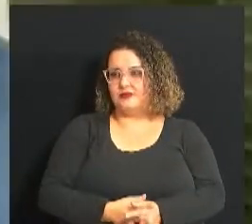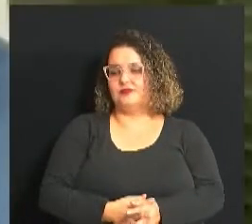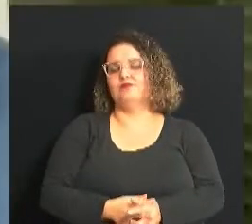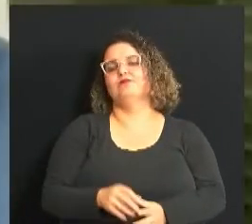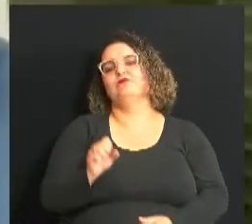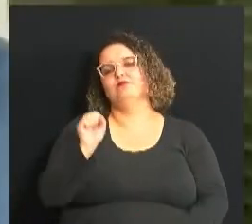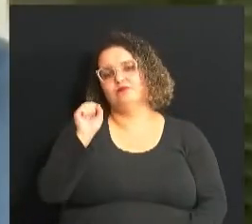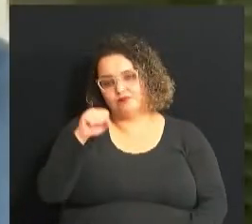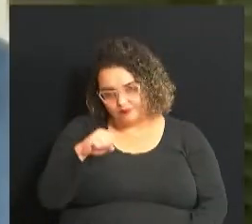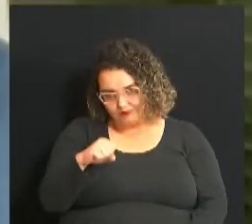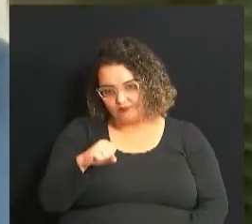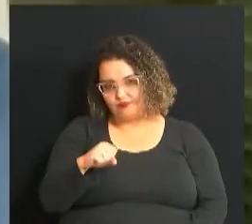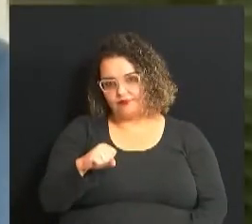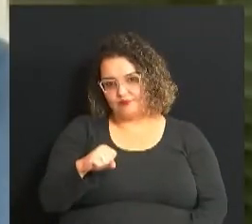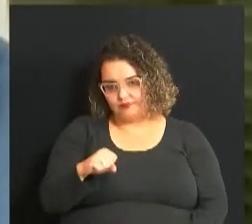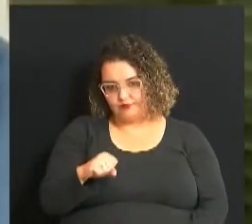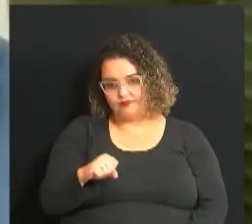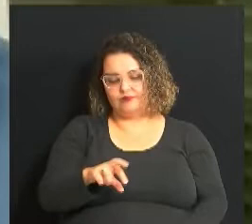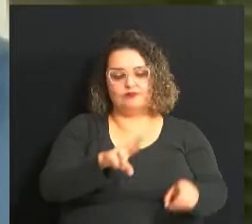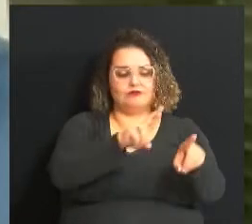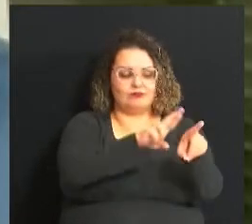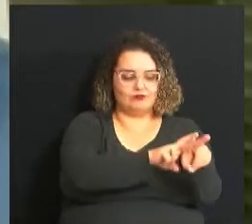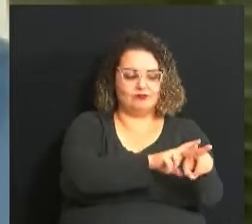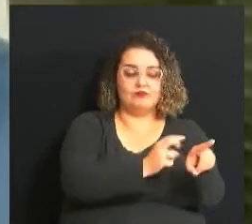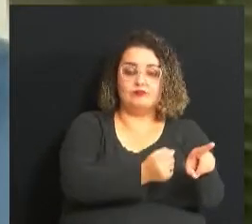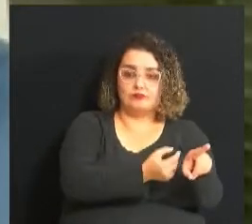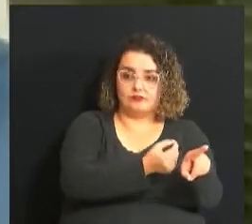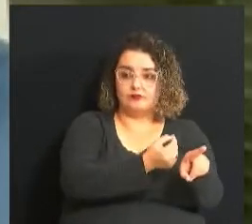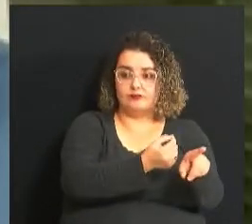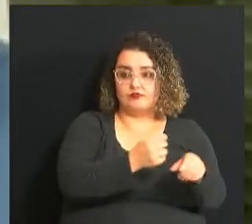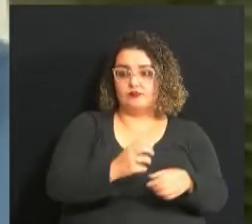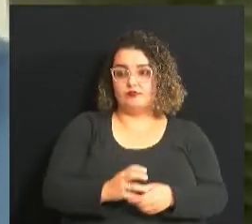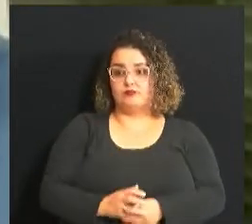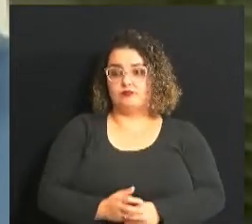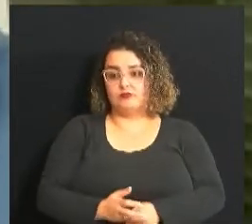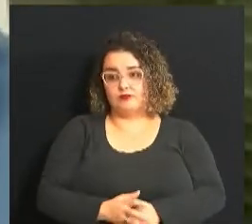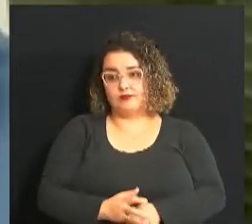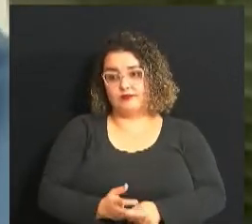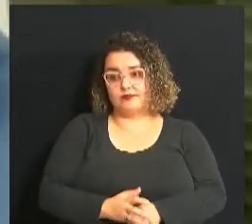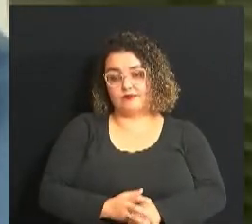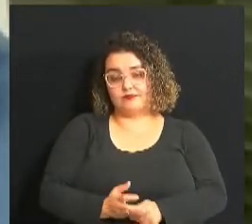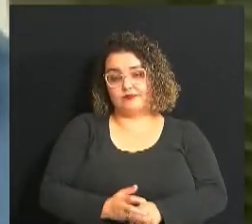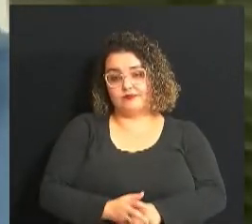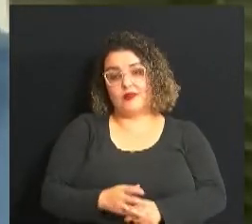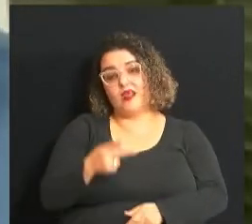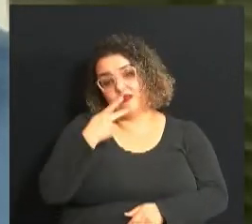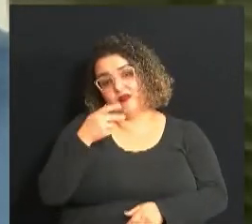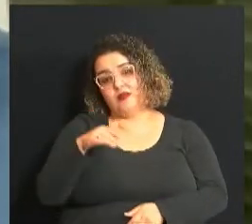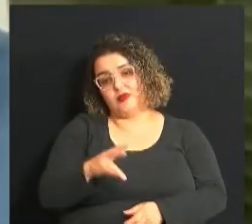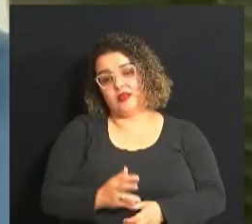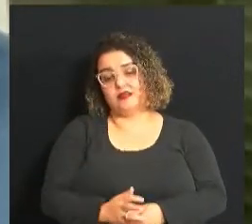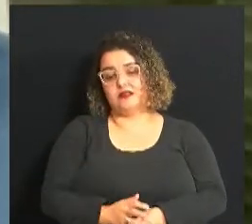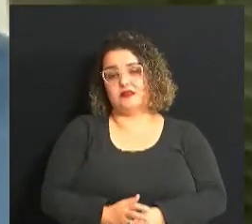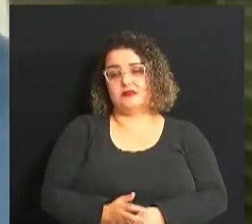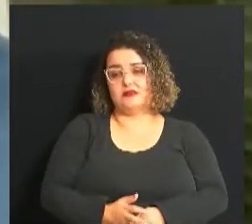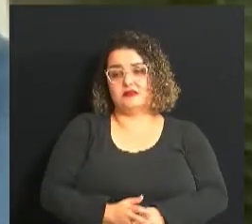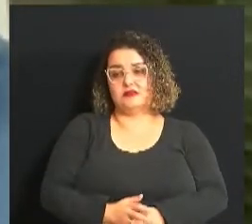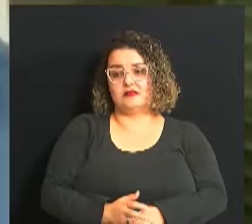sim. O câncer de próstata, e ainda eu vou além, né? Provavelmente esses dados